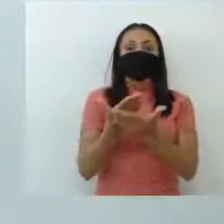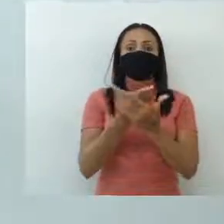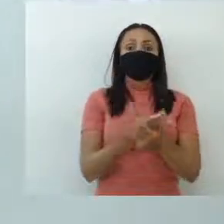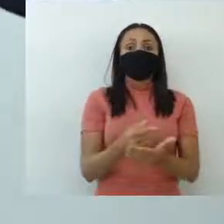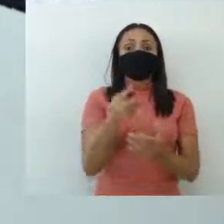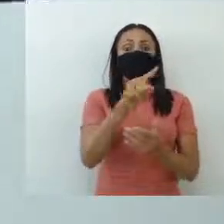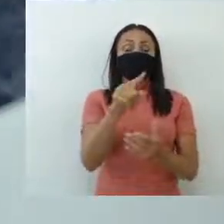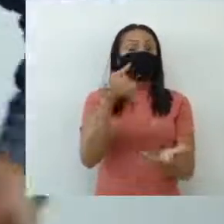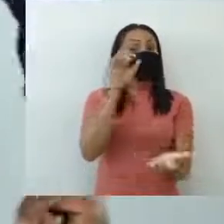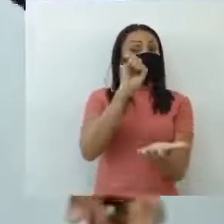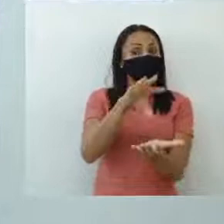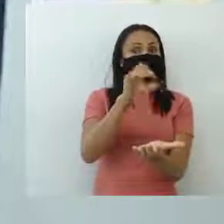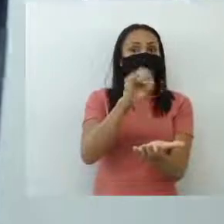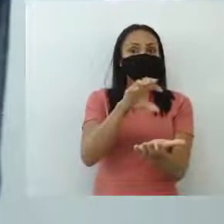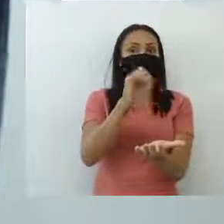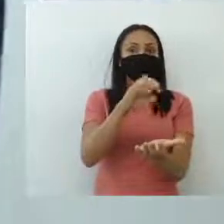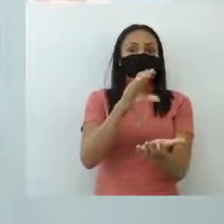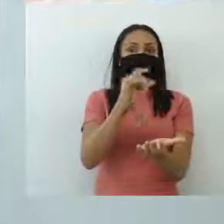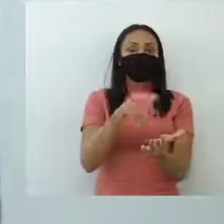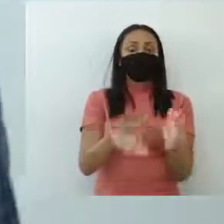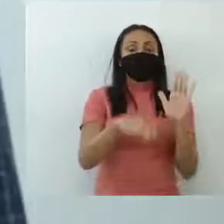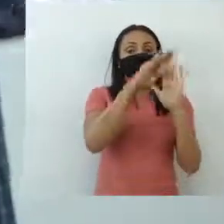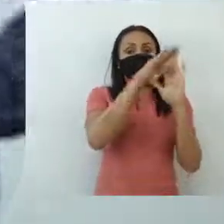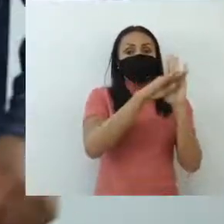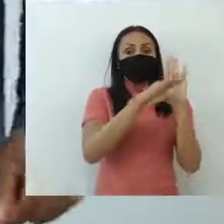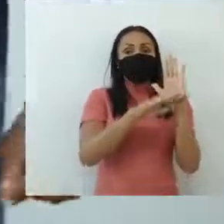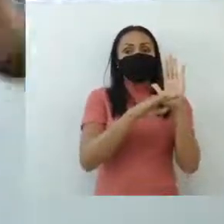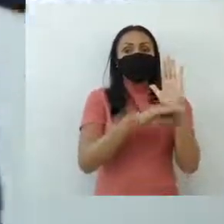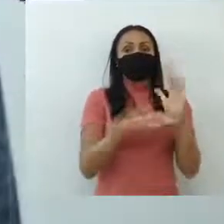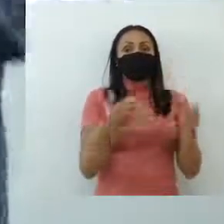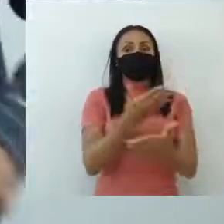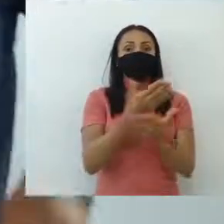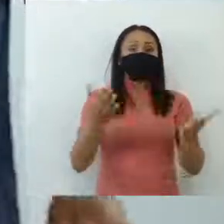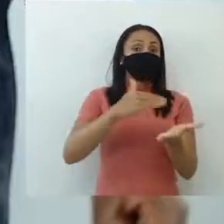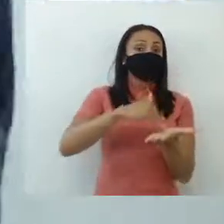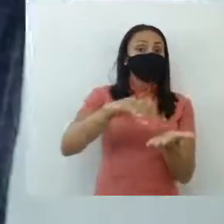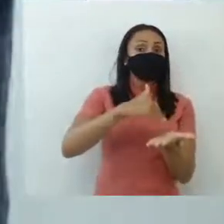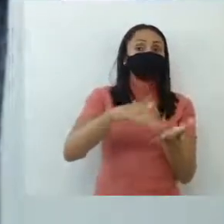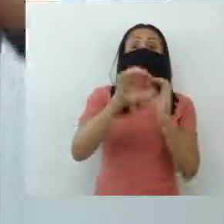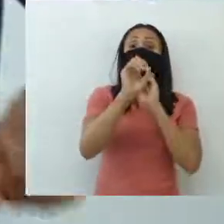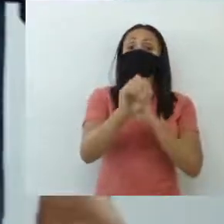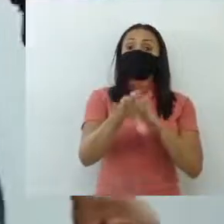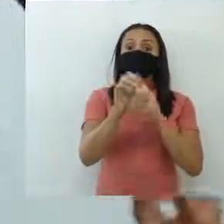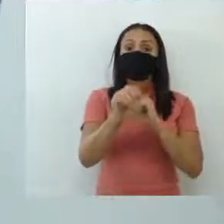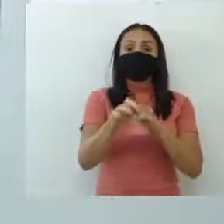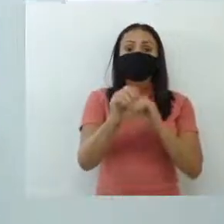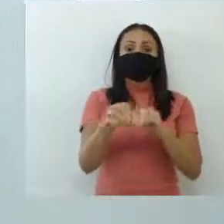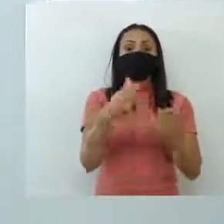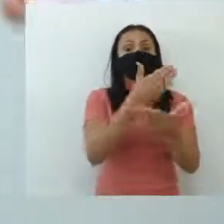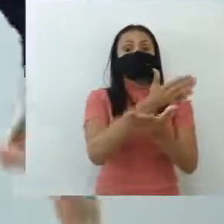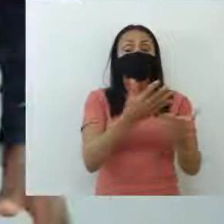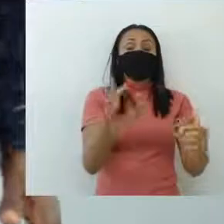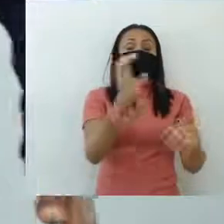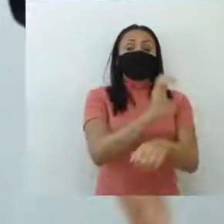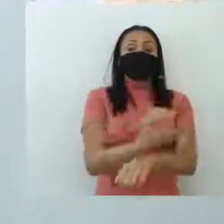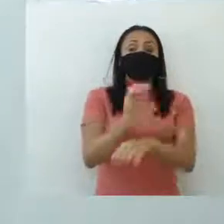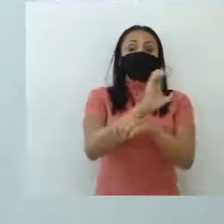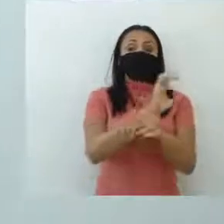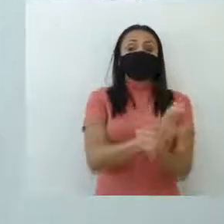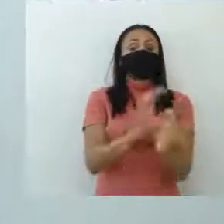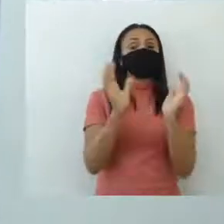no EducaPE, um programa feito pela Secretaria de Educação do Estado de